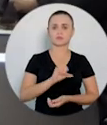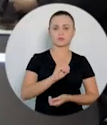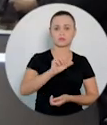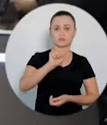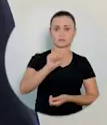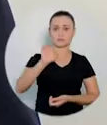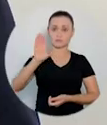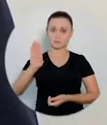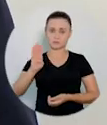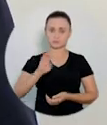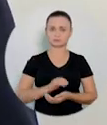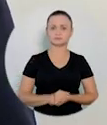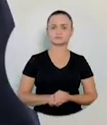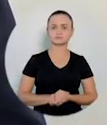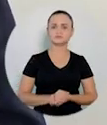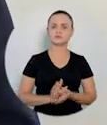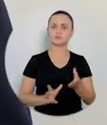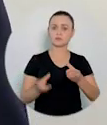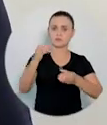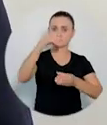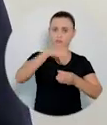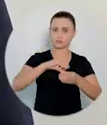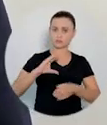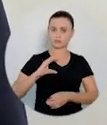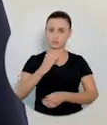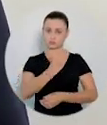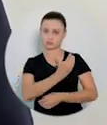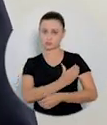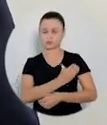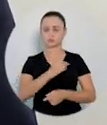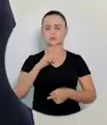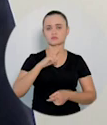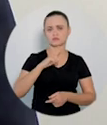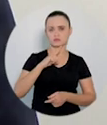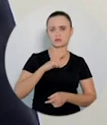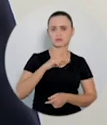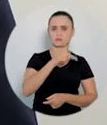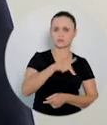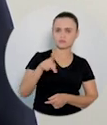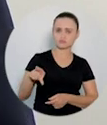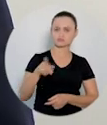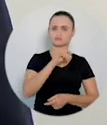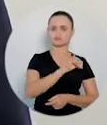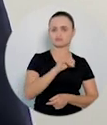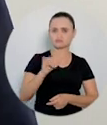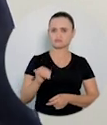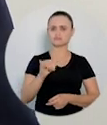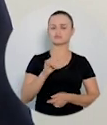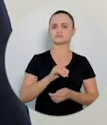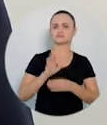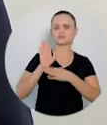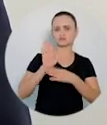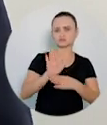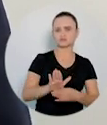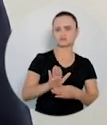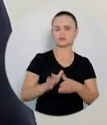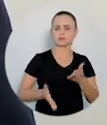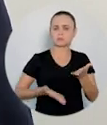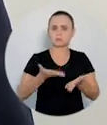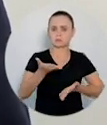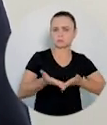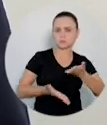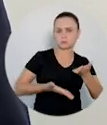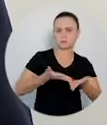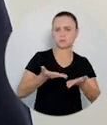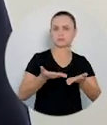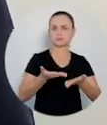nessa defesa. A comissão é composta não só de membros da OAB, mas de professores, de reitores, de educadores, que cada um